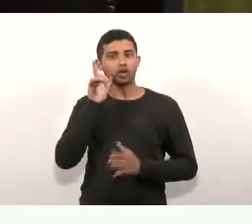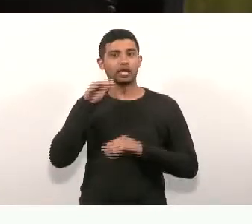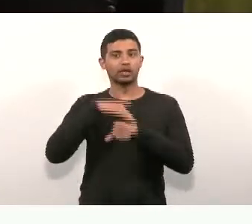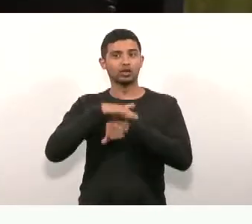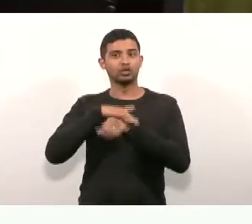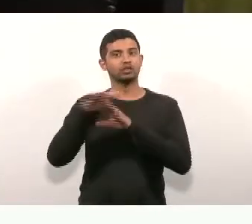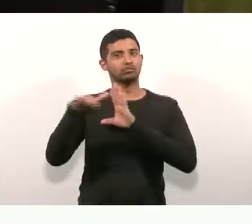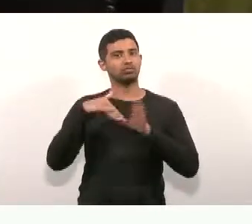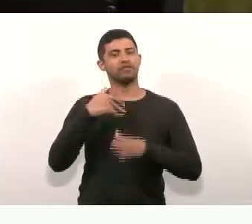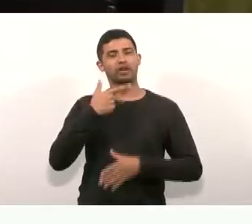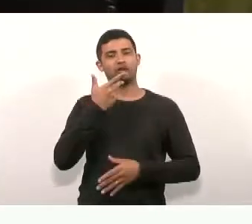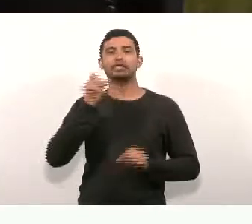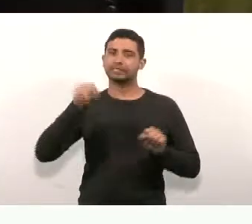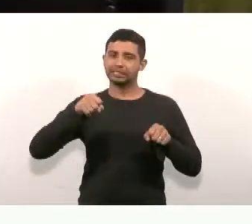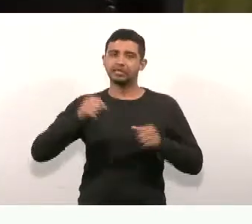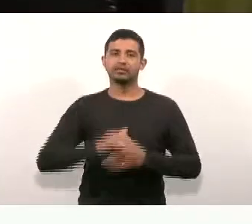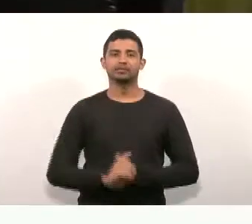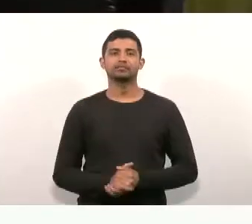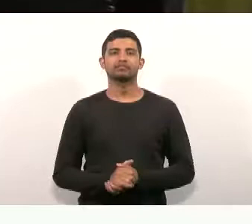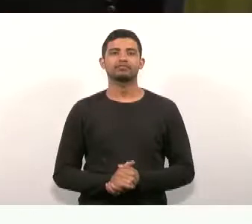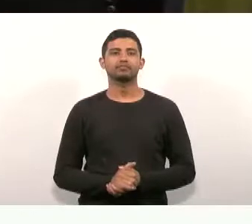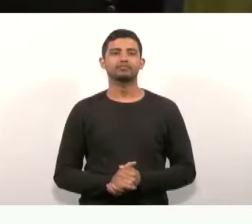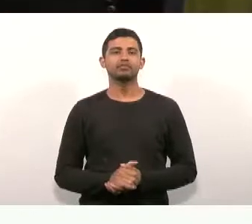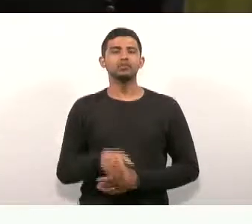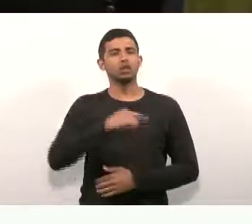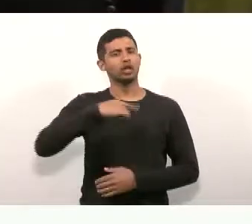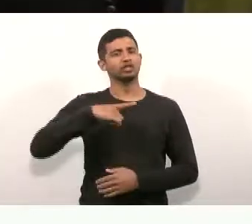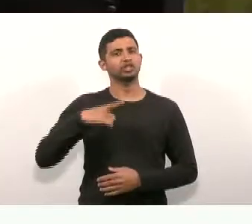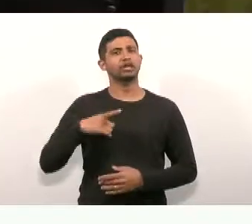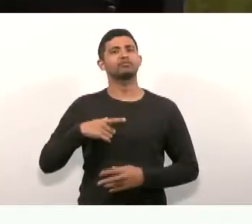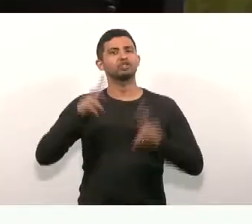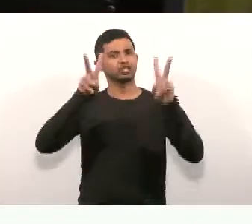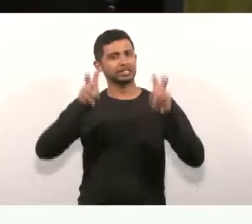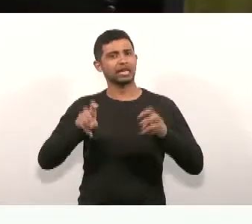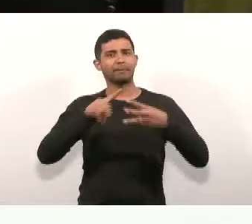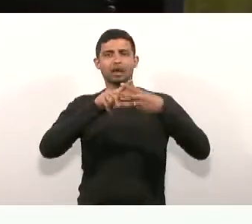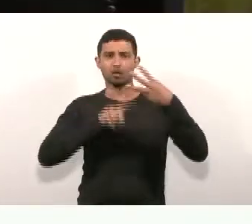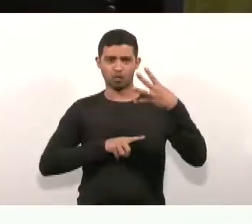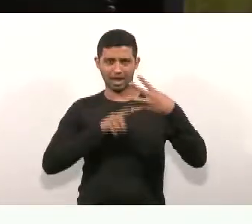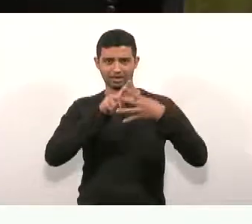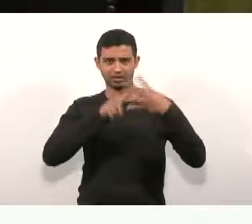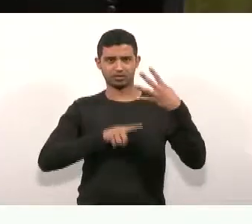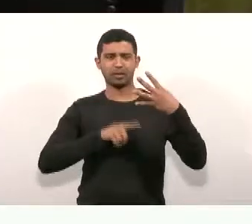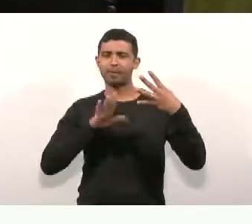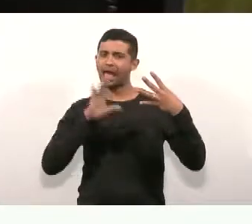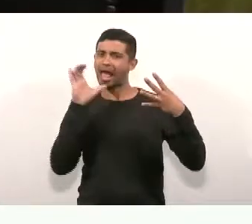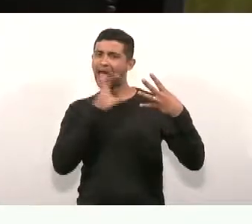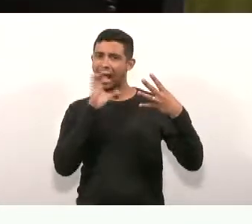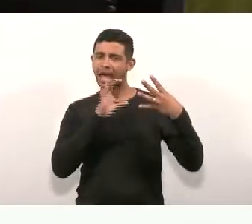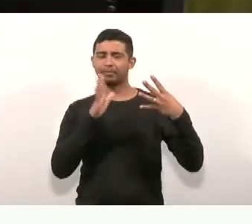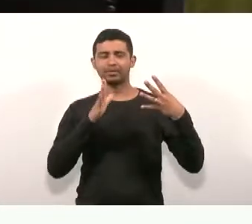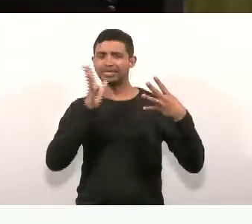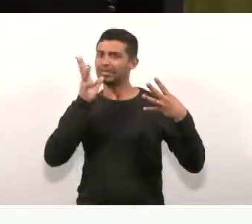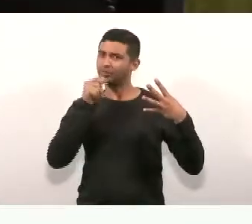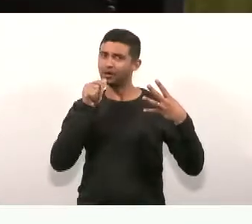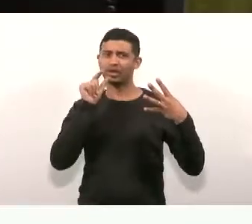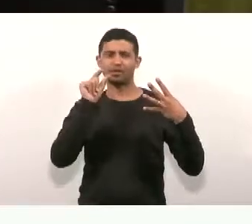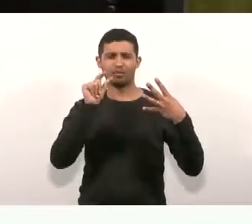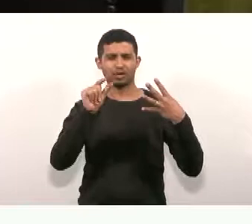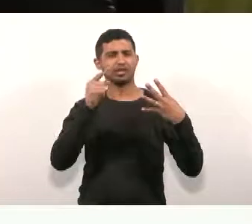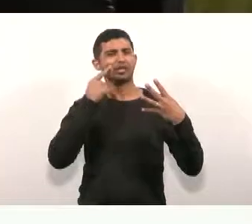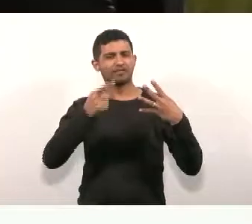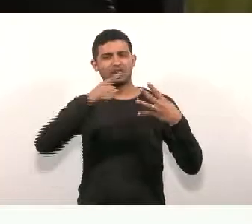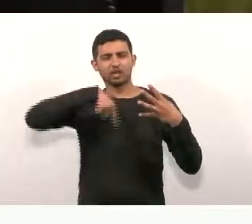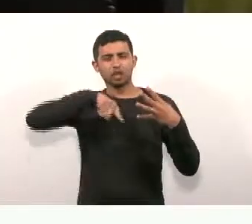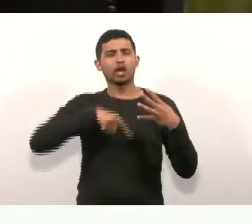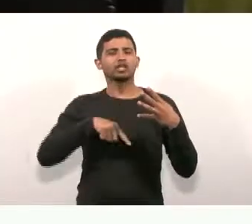A ideia aqui, pessoal, é fazer... Tem 4 temas gerais, mas são rápidos. Onde vai demorar mais tempo são realmente na relatoria dos